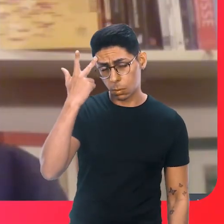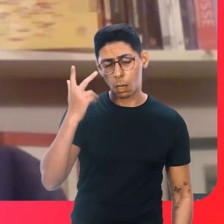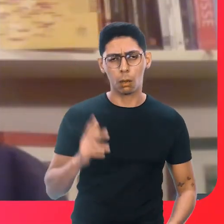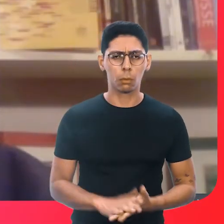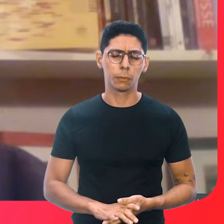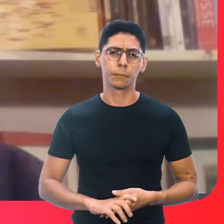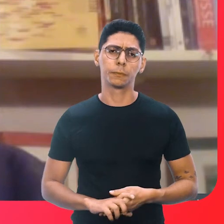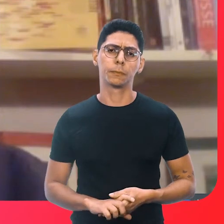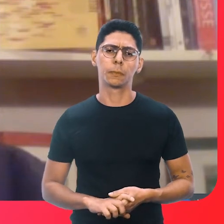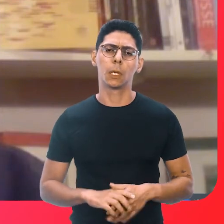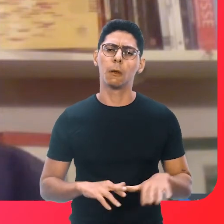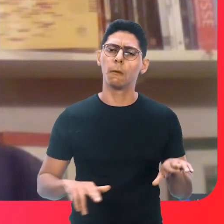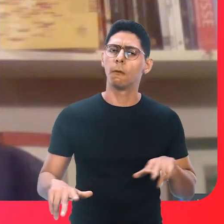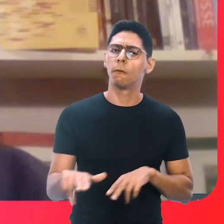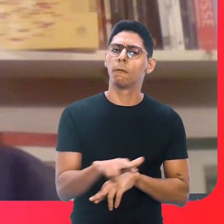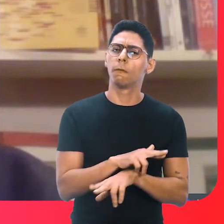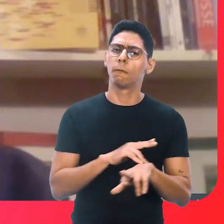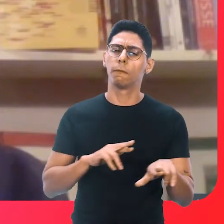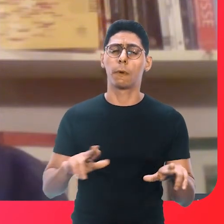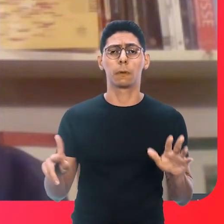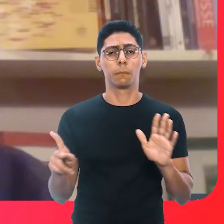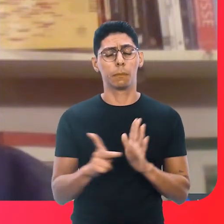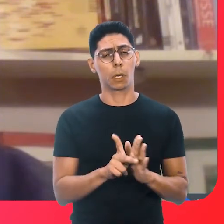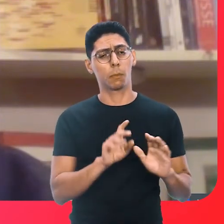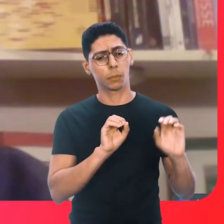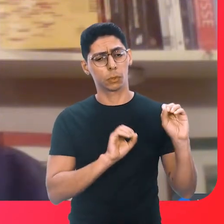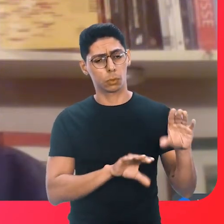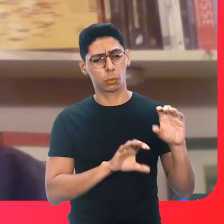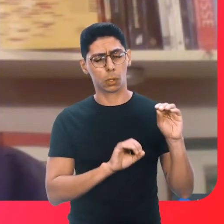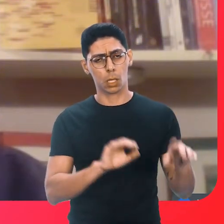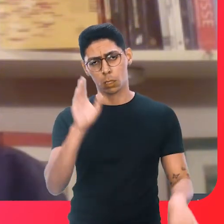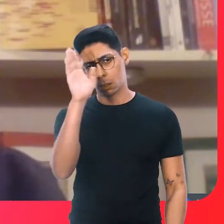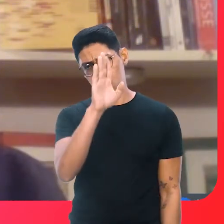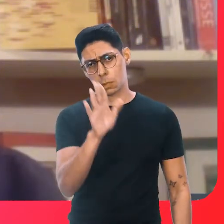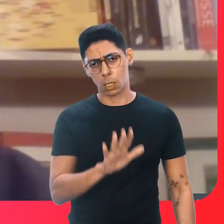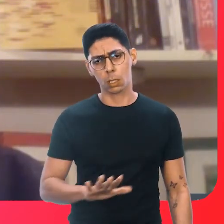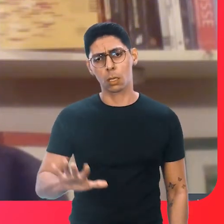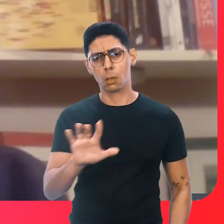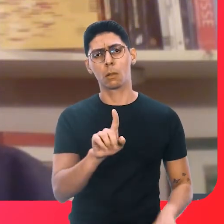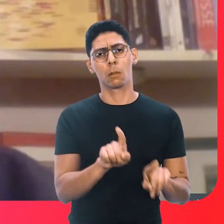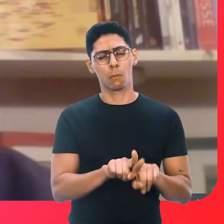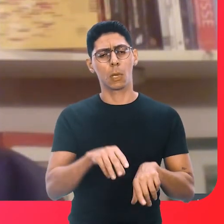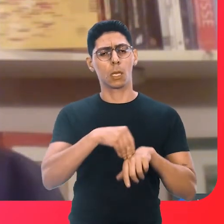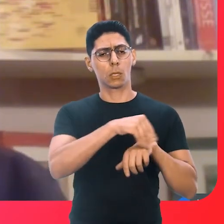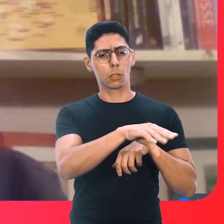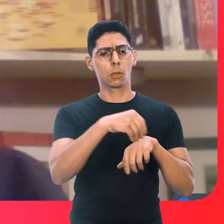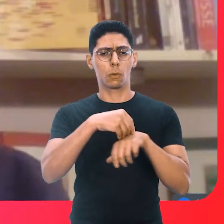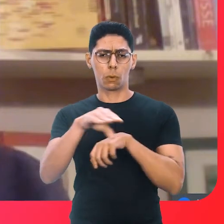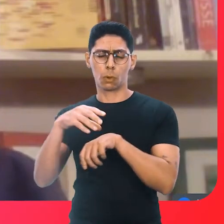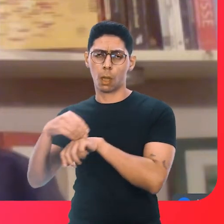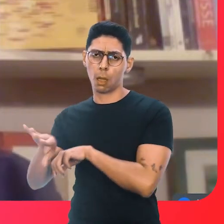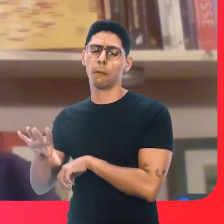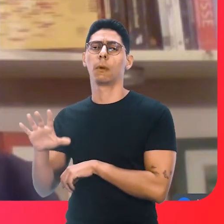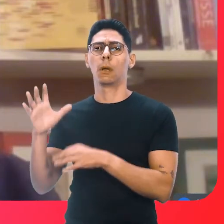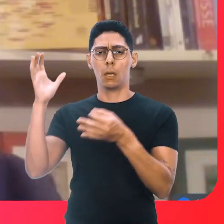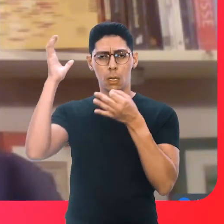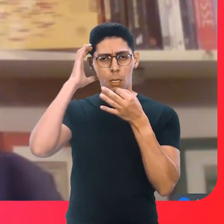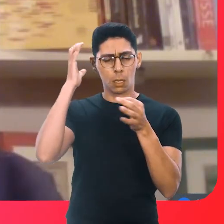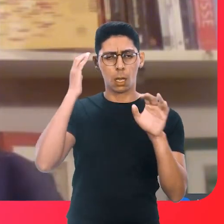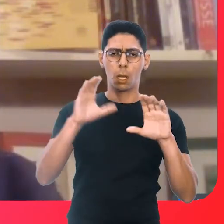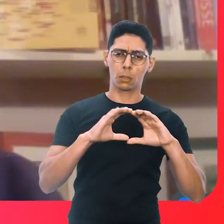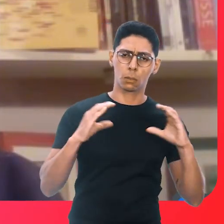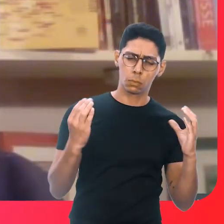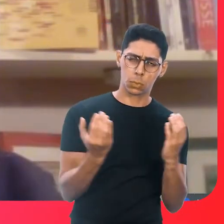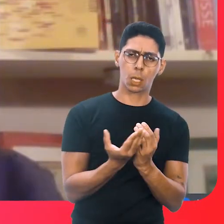Paulo. Muitas rádios educativas no Brasil todo veiculavam o Minuto da Inclusão, rádios comunitárias também veiculavam o Minuto